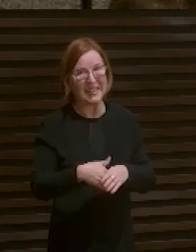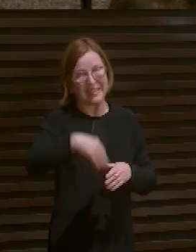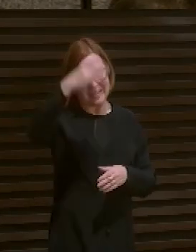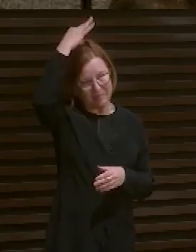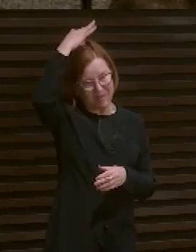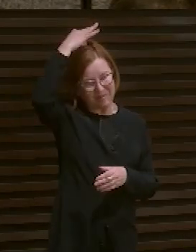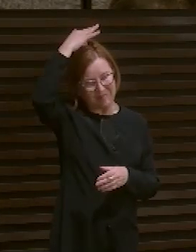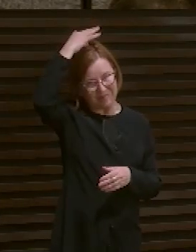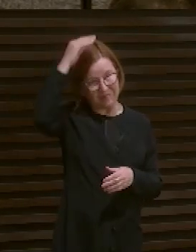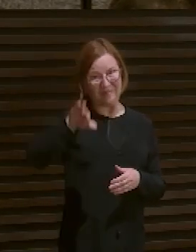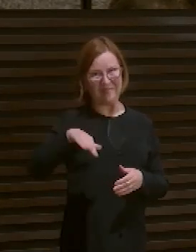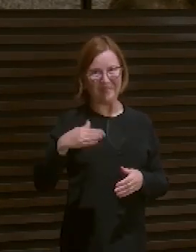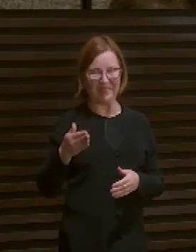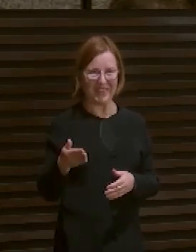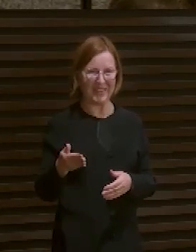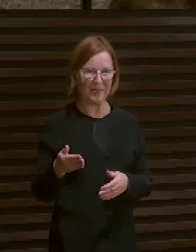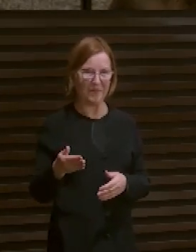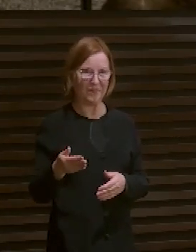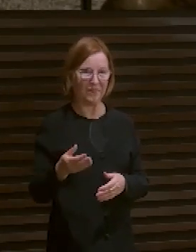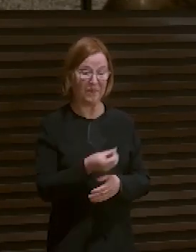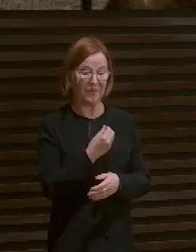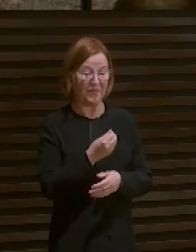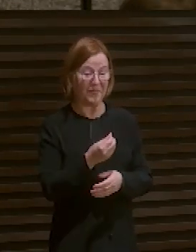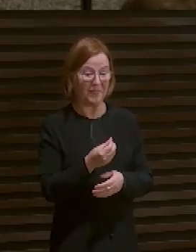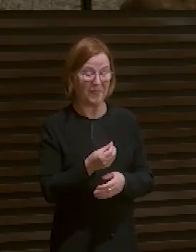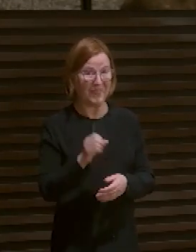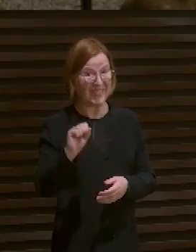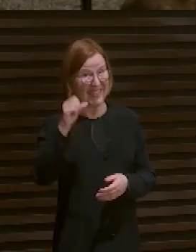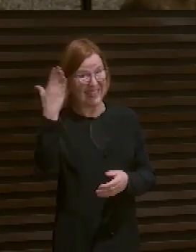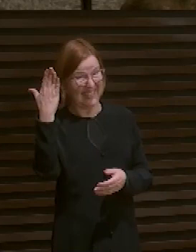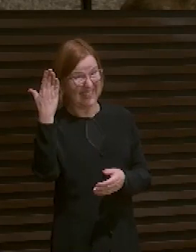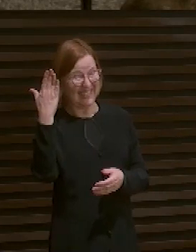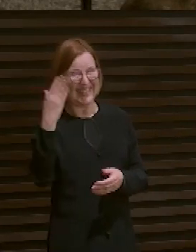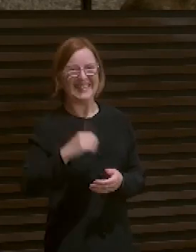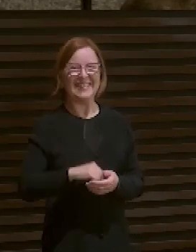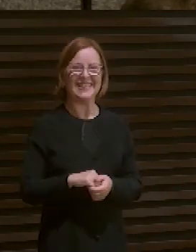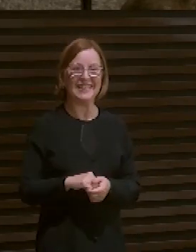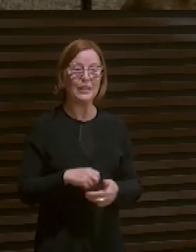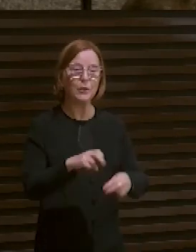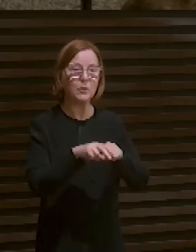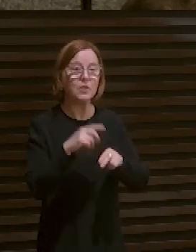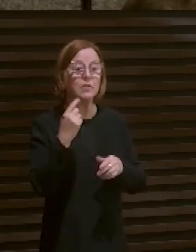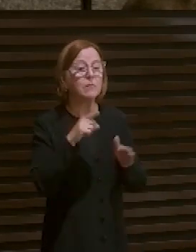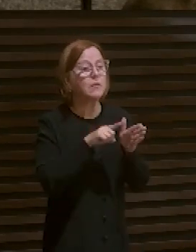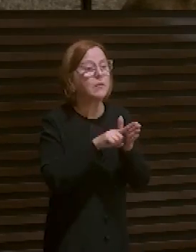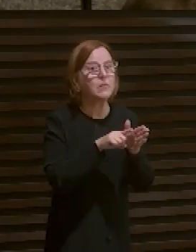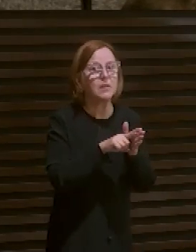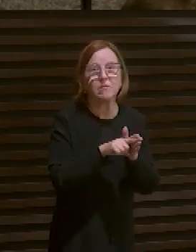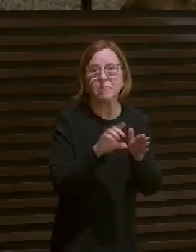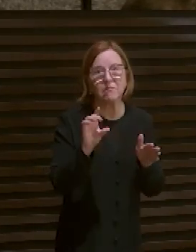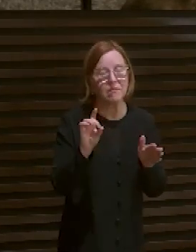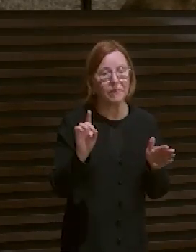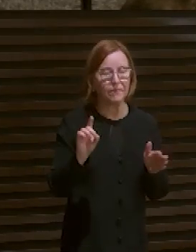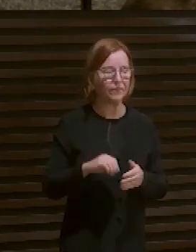E aí o avivamento de Shantung apareceu. Por causa de uma pergunta só. E